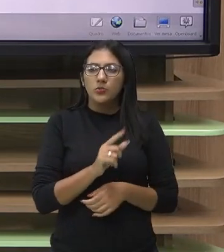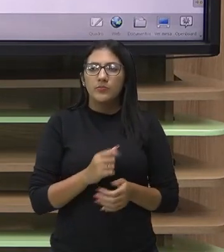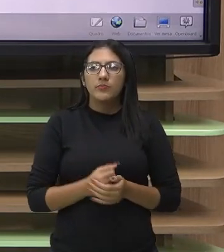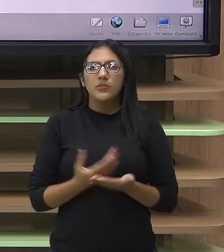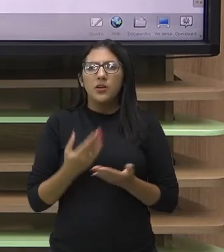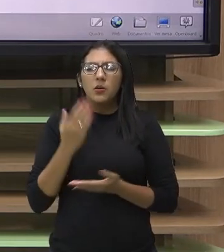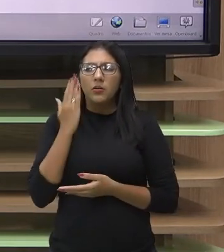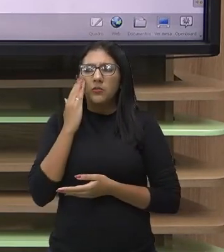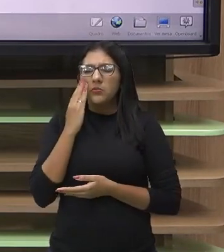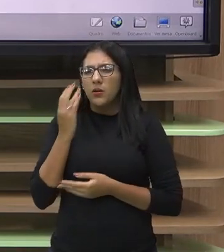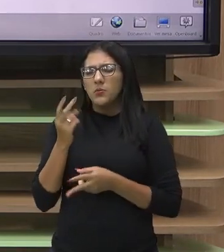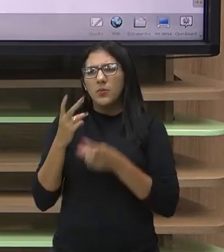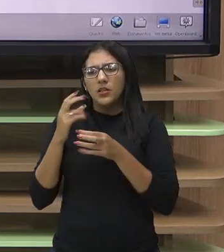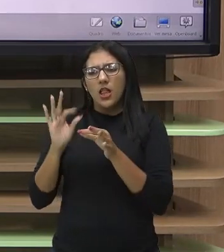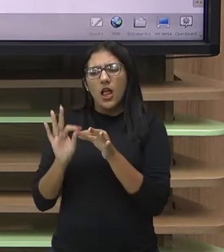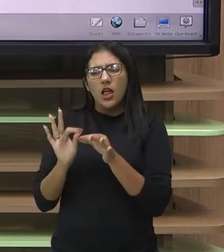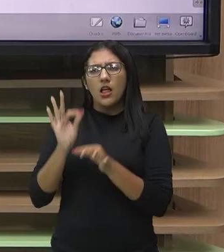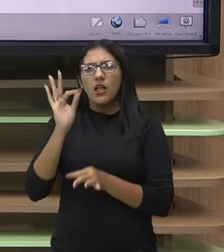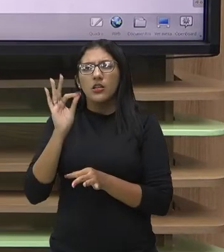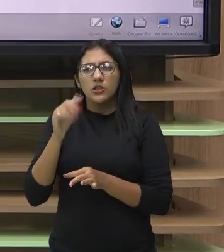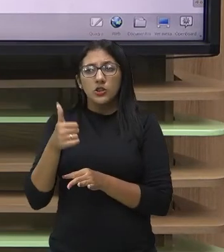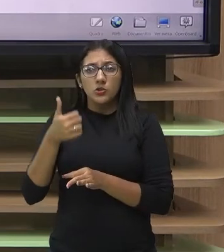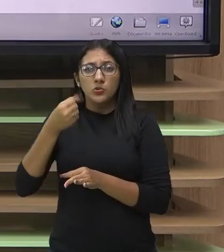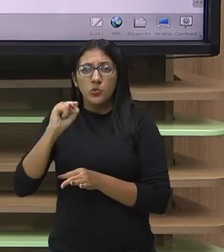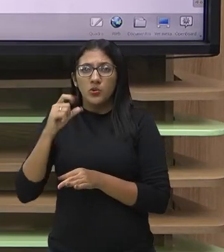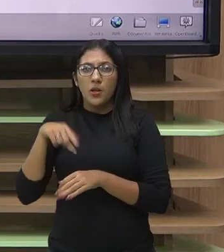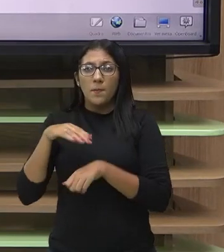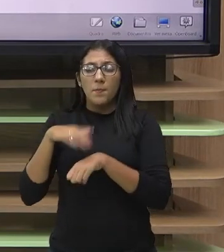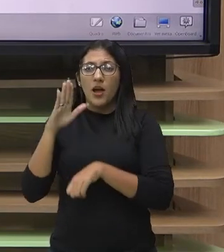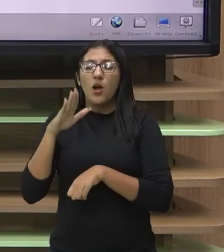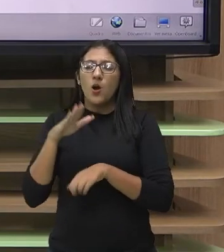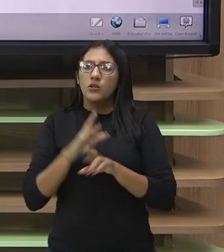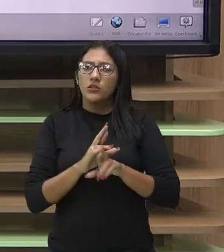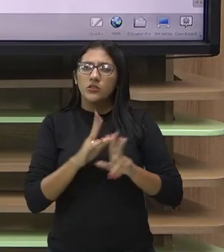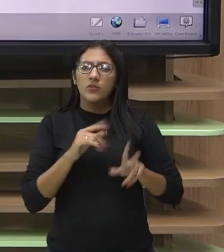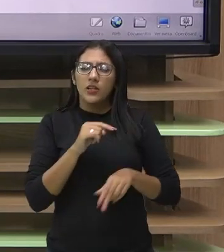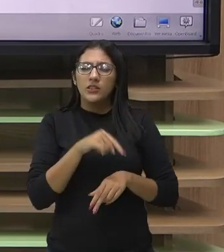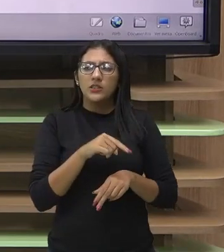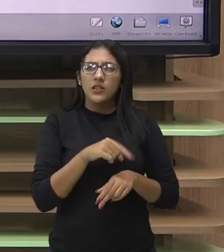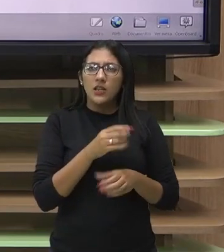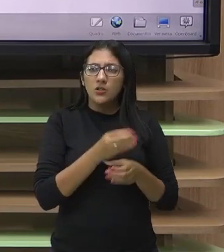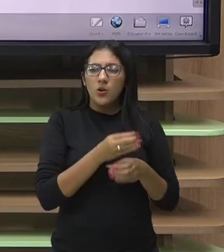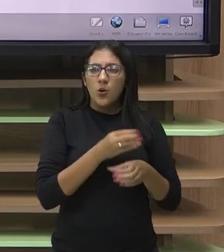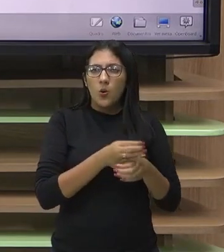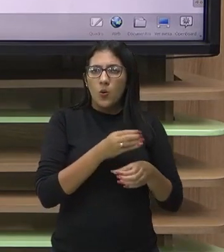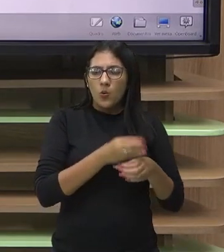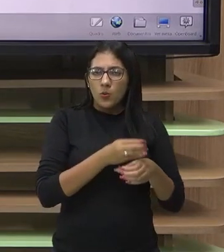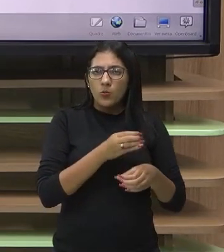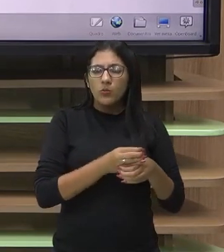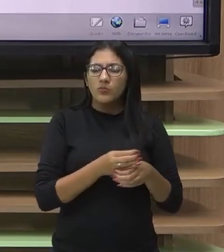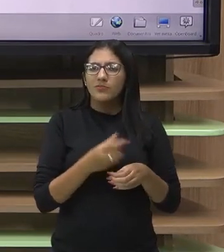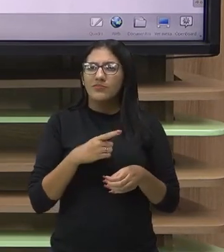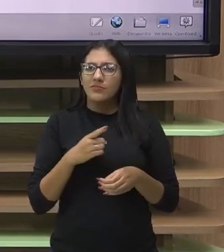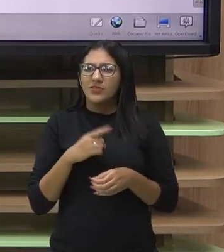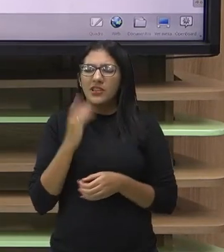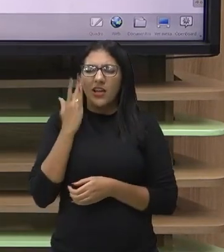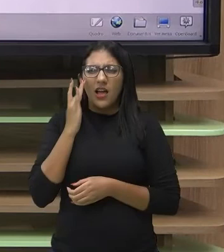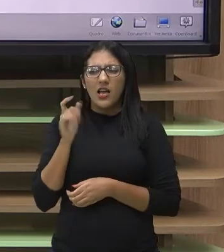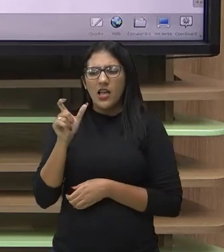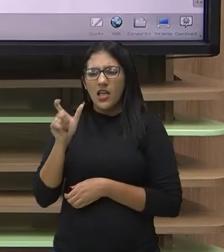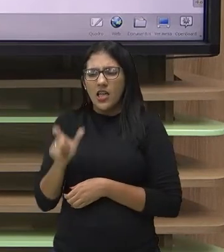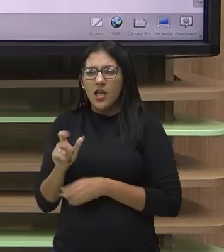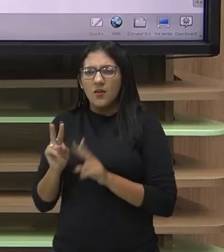porque a altura é maior do que essa, né, que necessariamente esse aqui terá um volume,